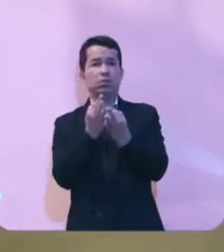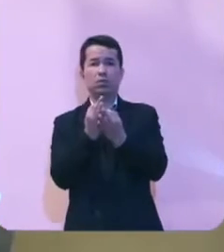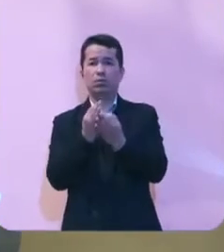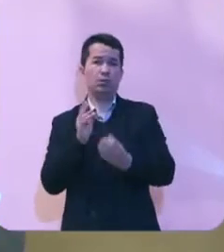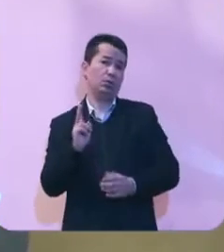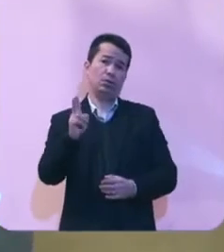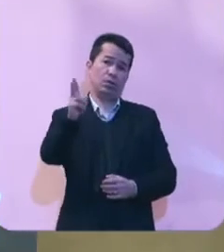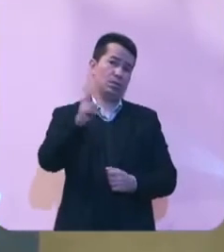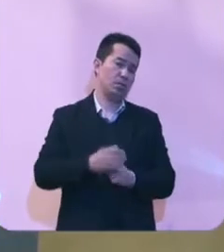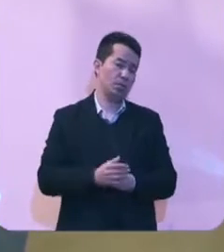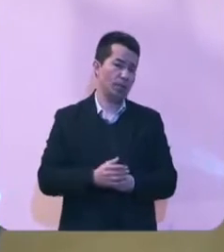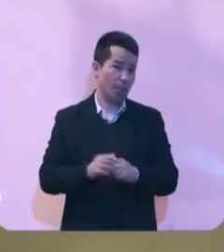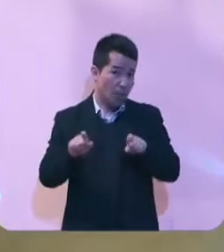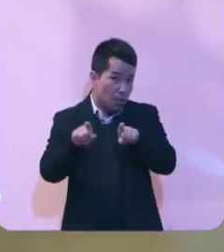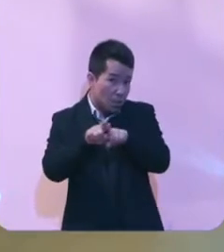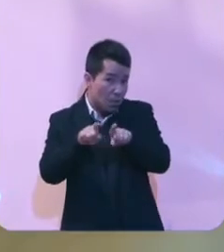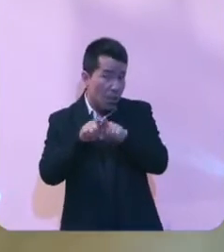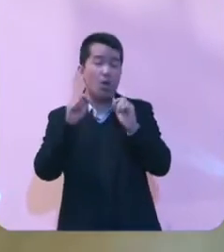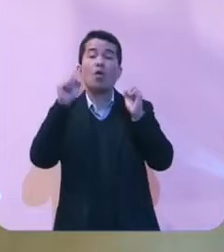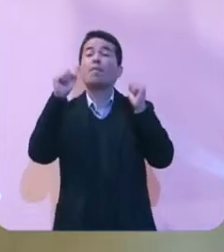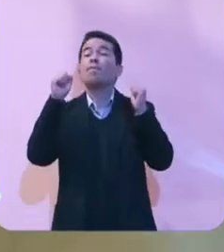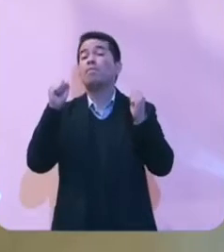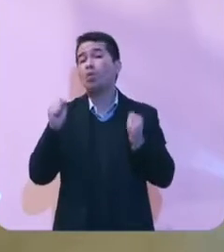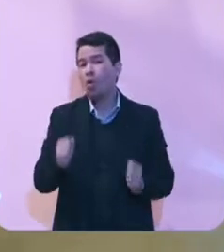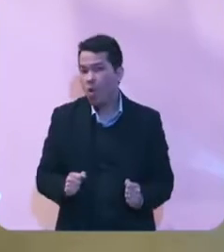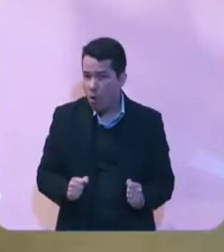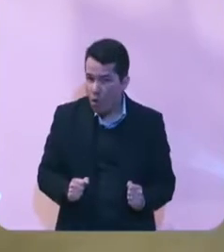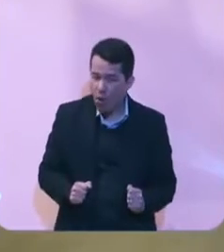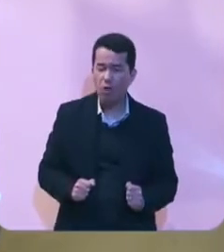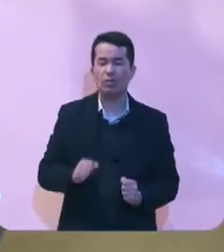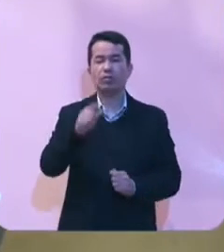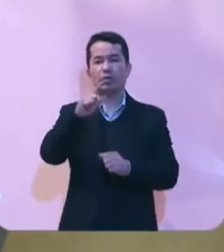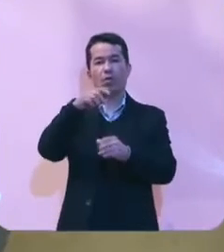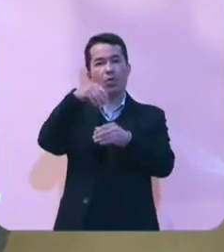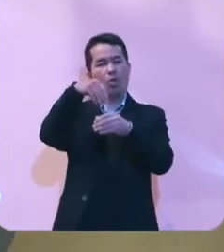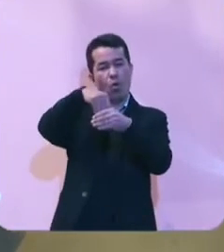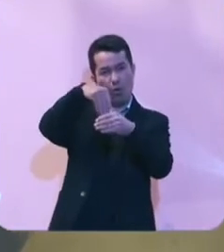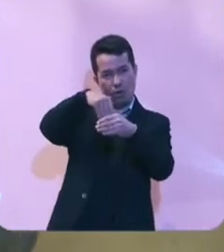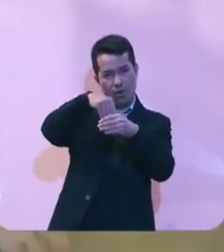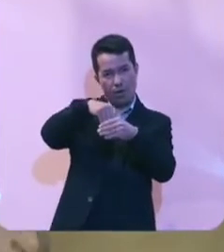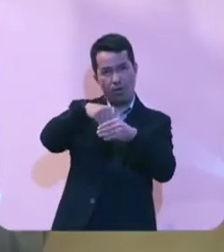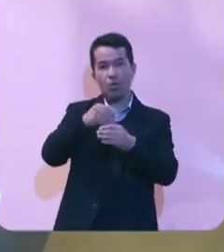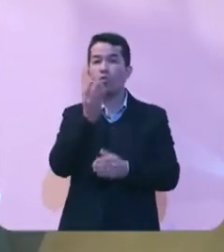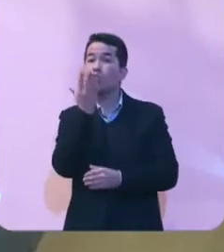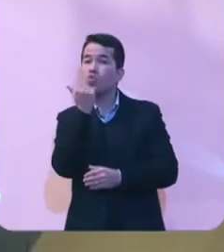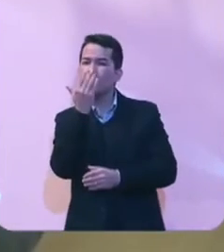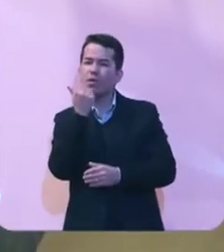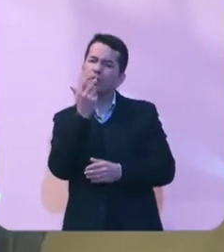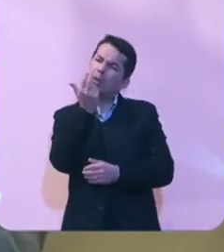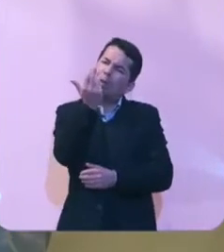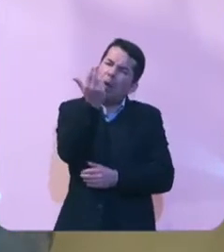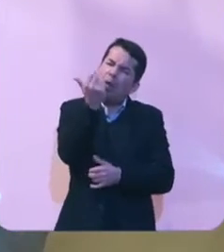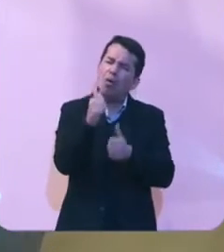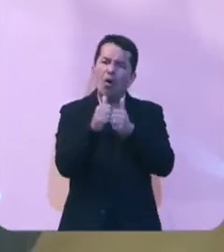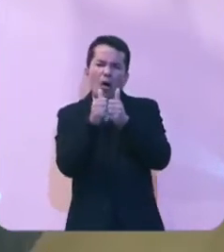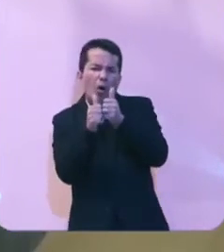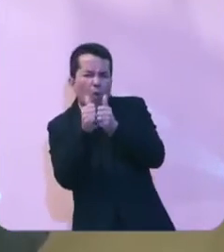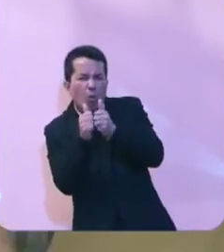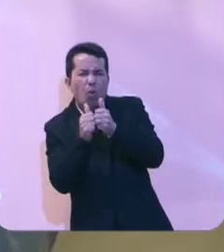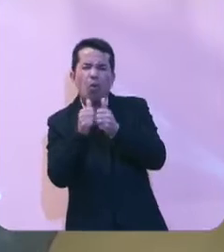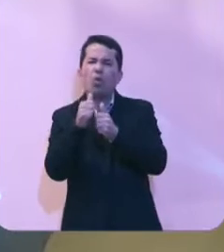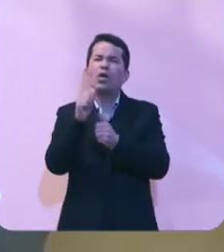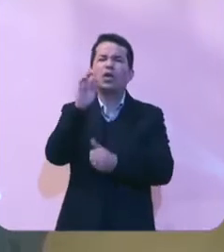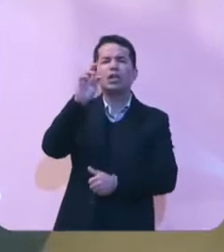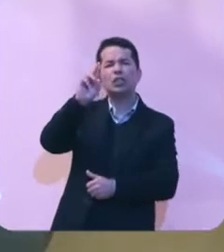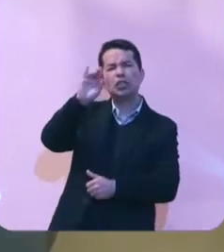por exemplo, de cereais. Os cereais, eles eram compartilhados com os levitas, com os sacerdotes, com